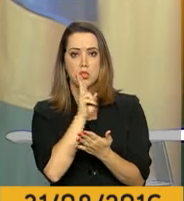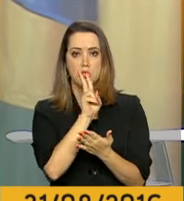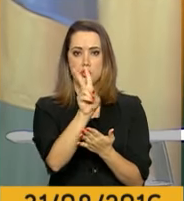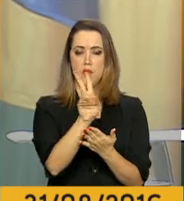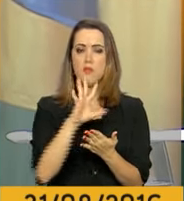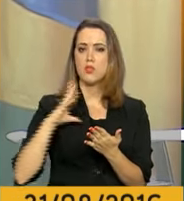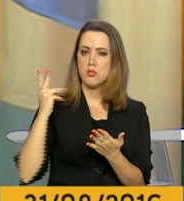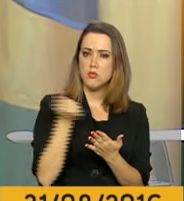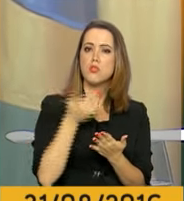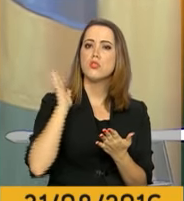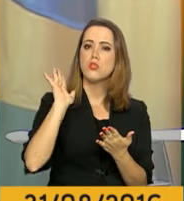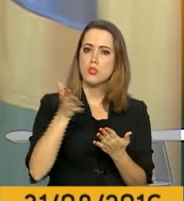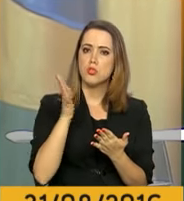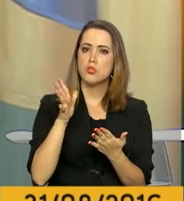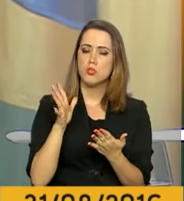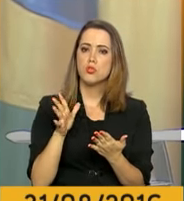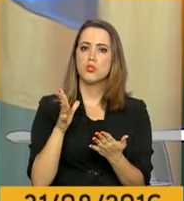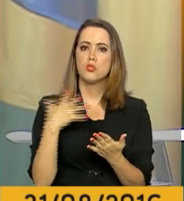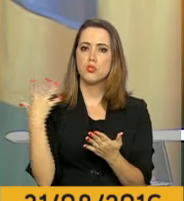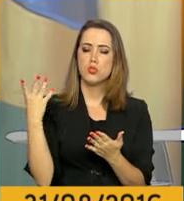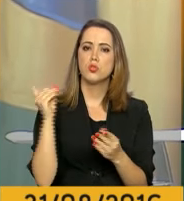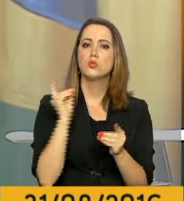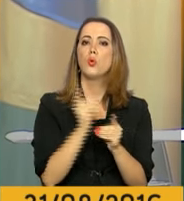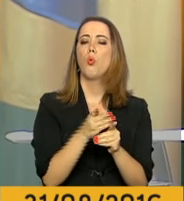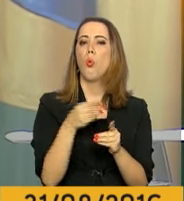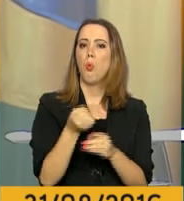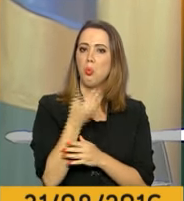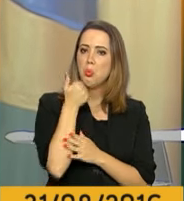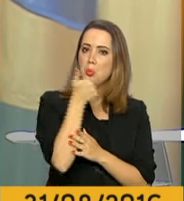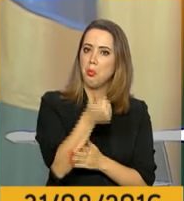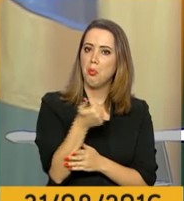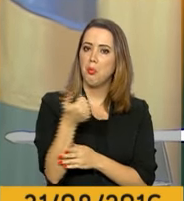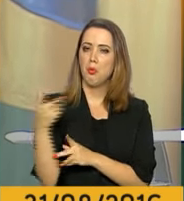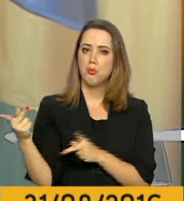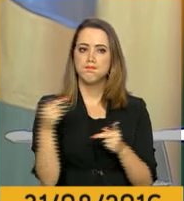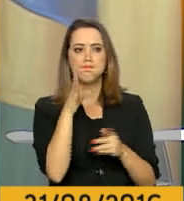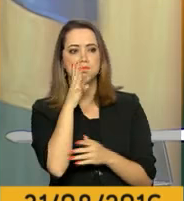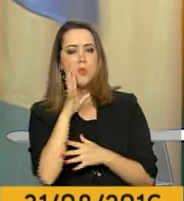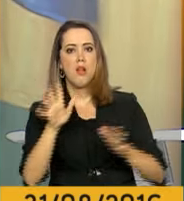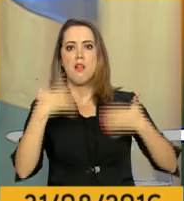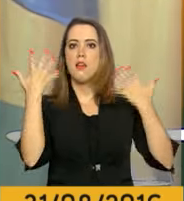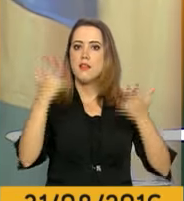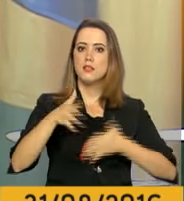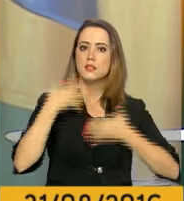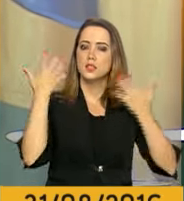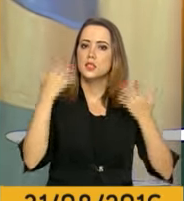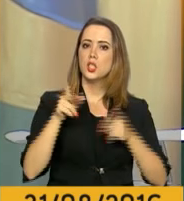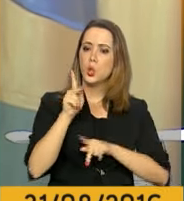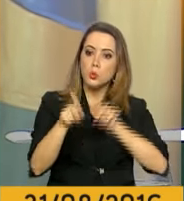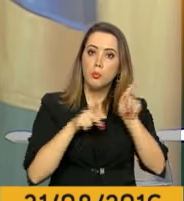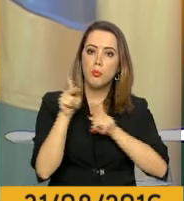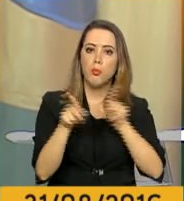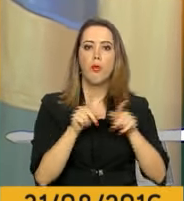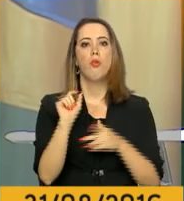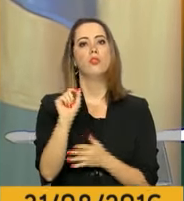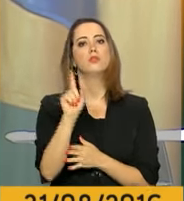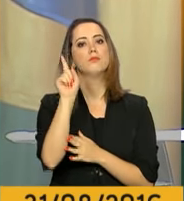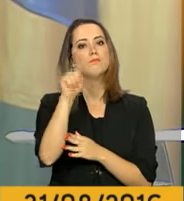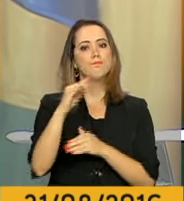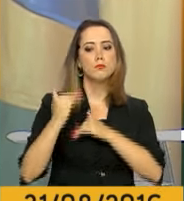todos nós, né? Fomos muito bem recebidos lá na. Com muito entusiasmo, com muita alegria cívica, né? Isto tem que